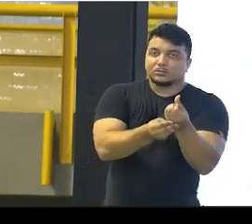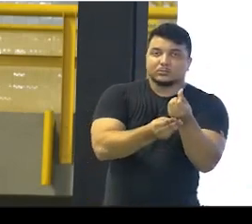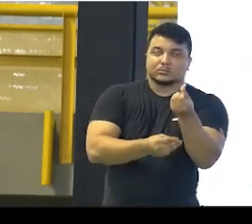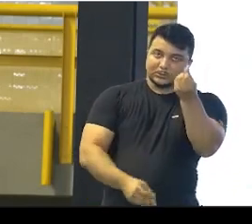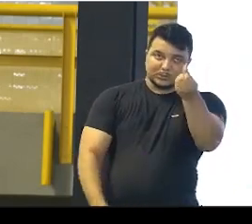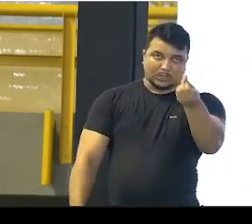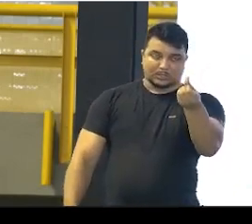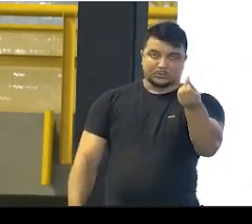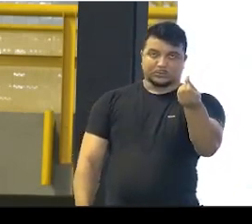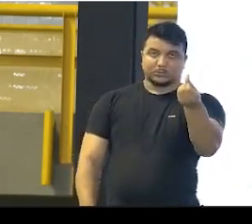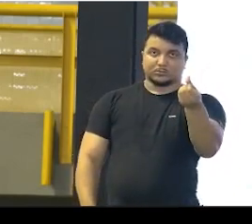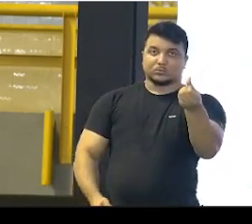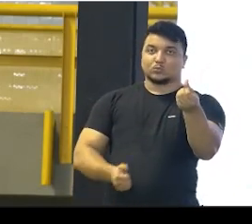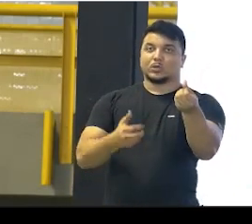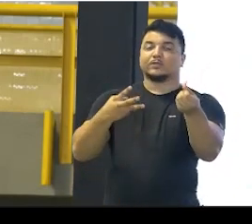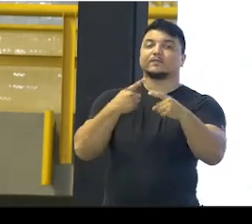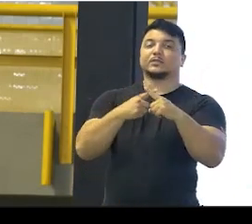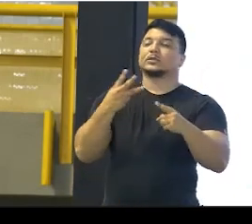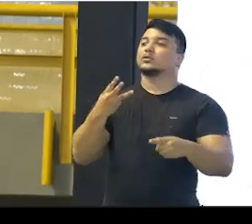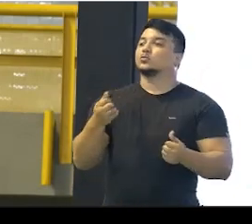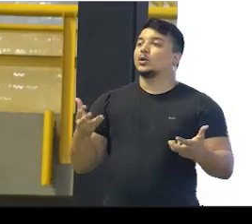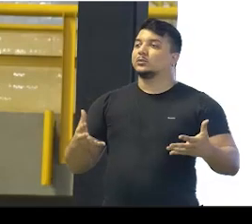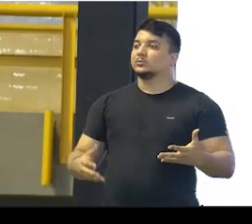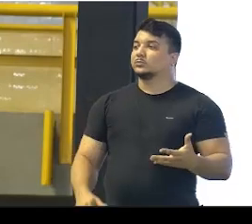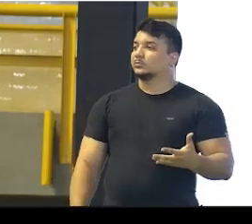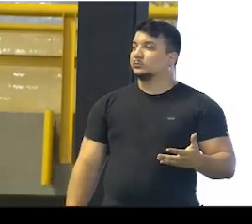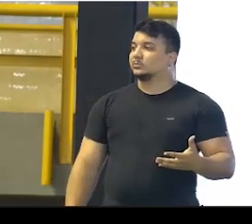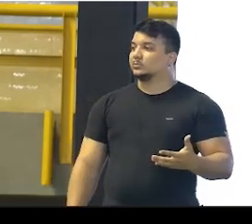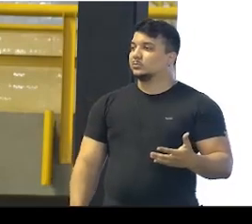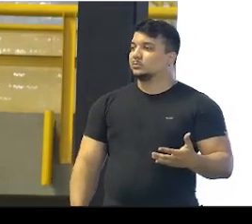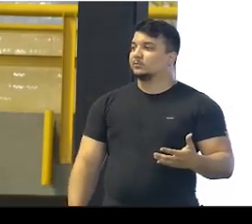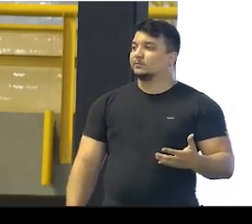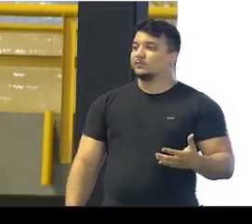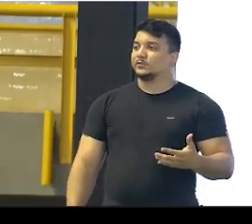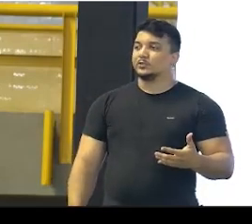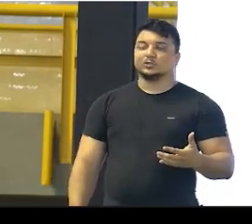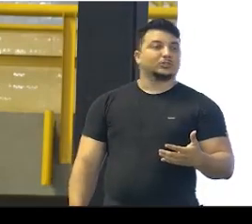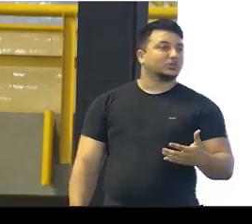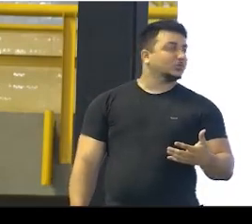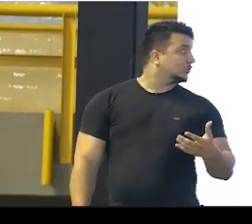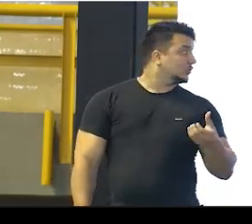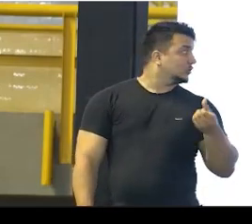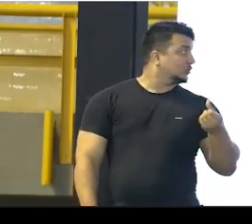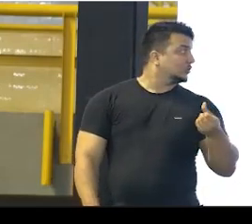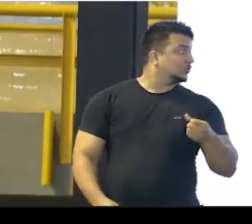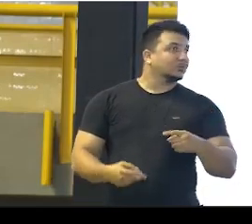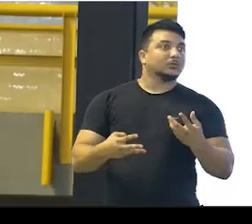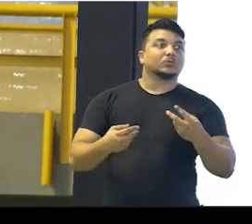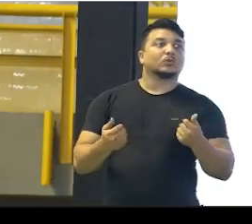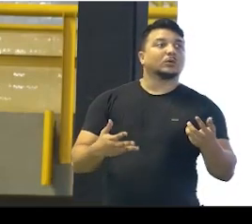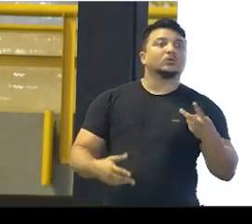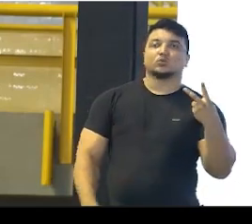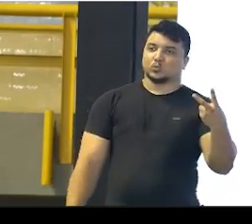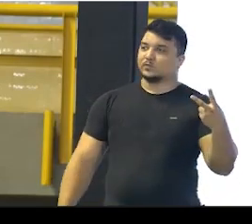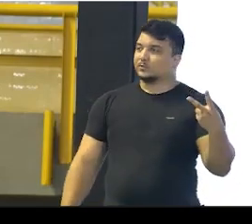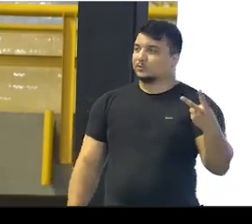5, o outro que está faltando vai ser proporcional também. Então